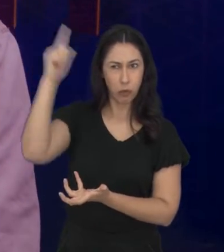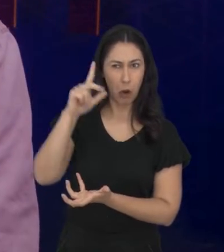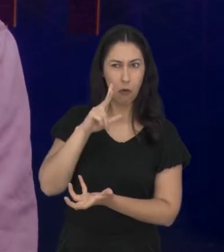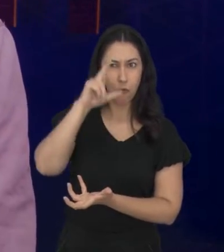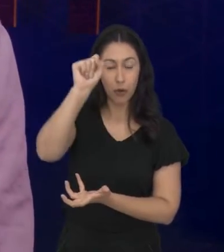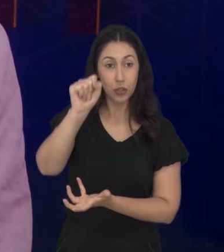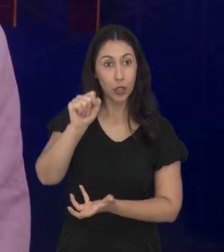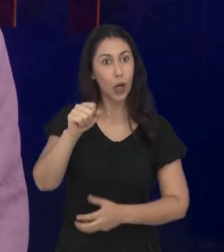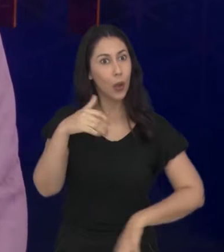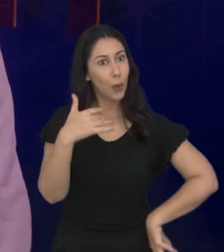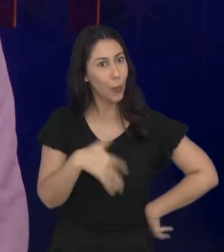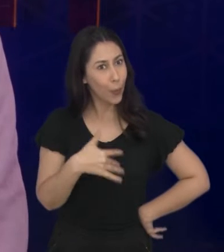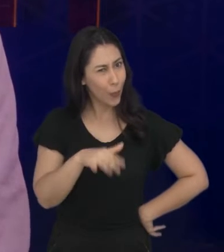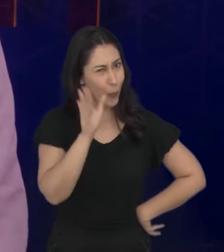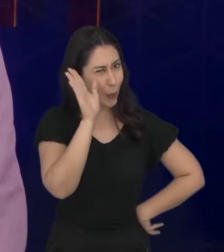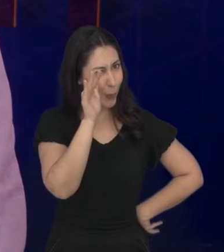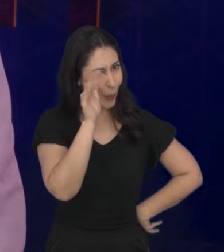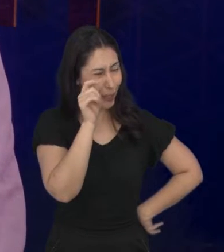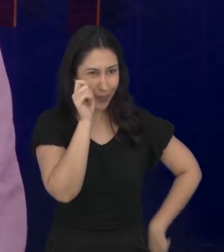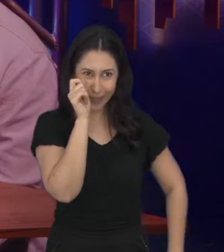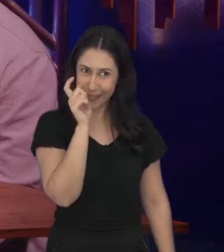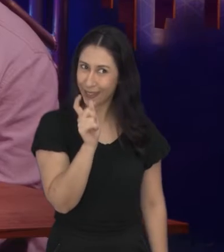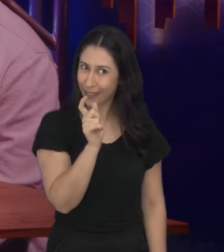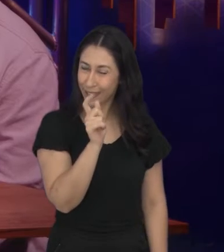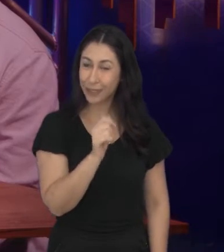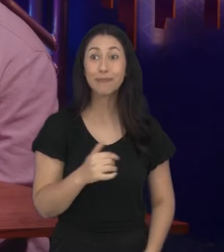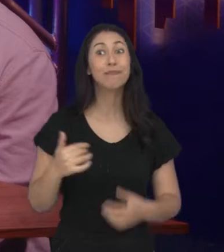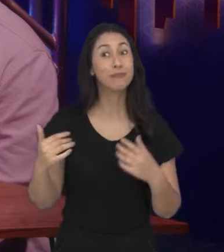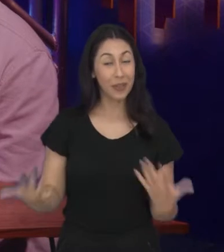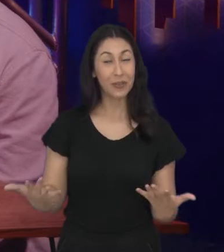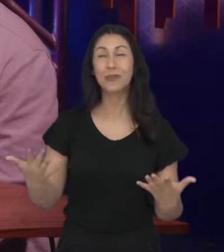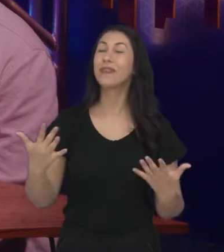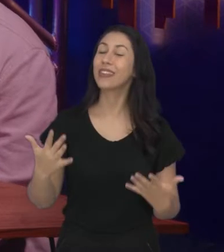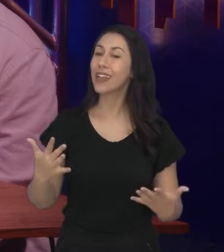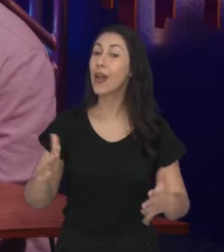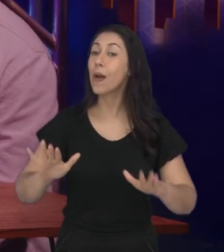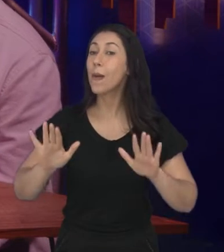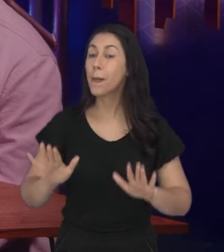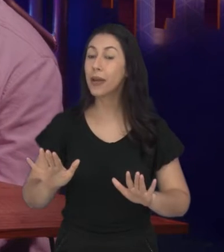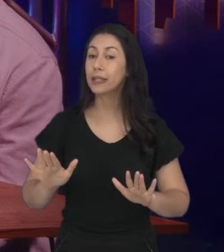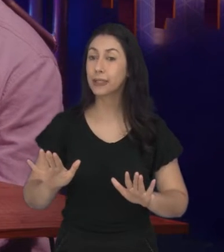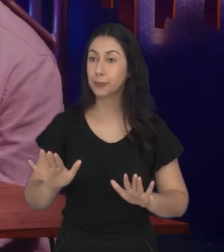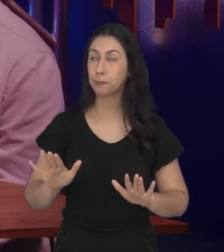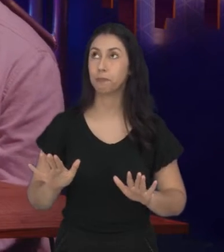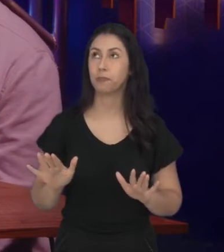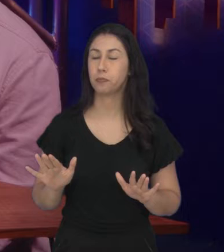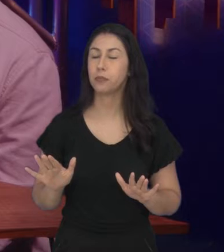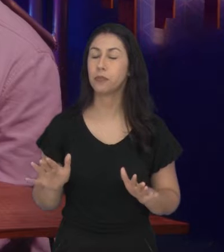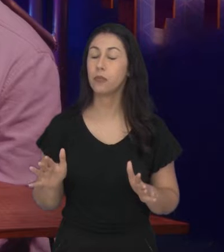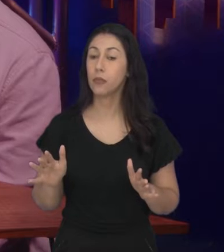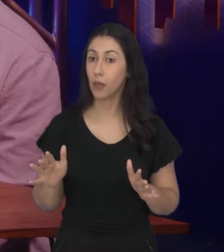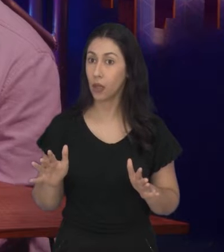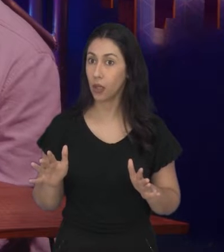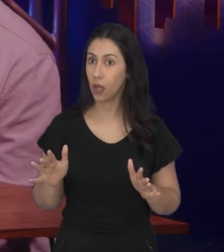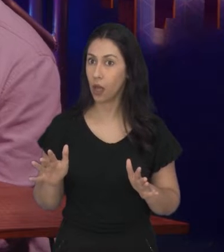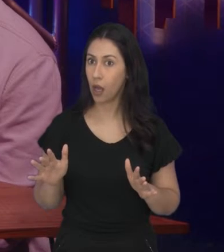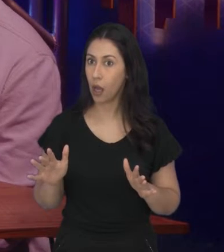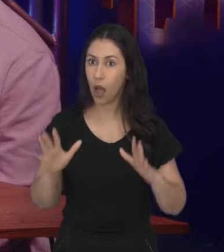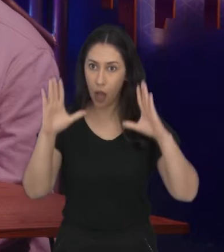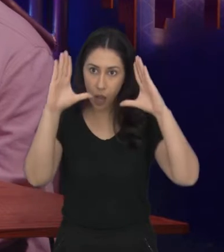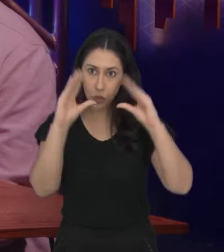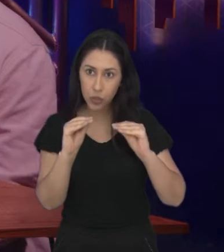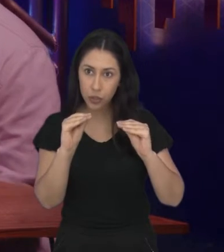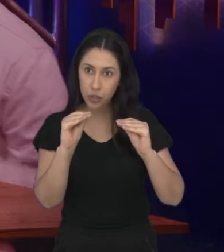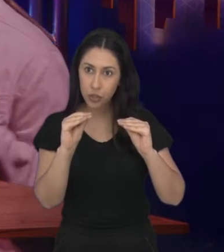normal. Ai, essa é uma curiosidade interessante. Então, aí, qual que é o lance? À